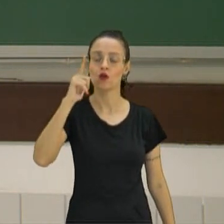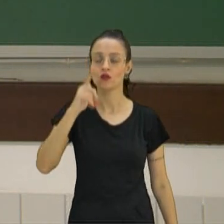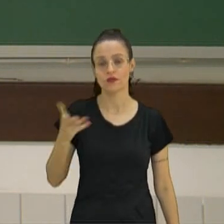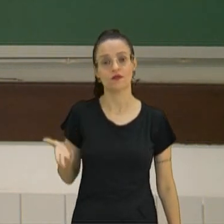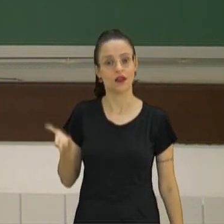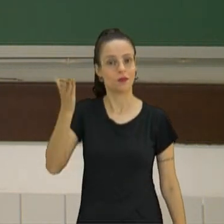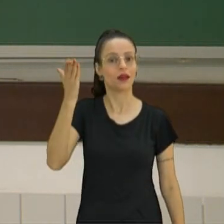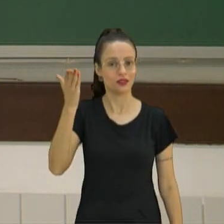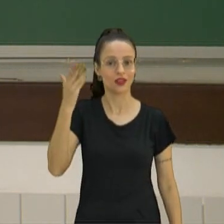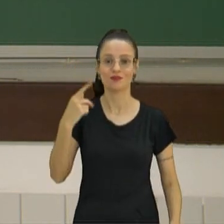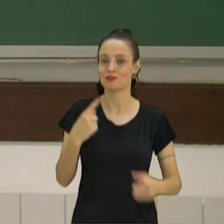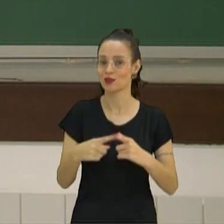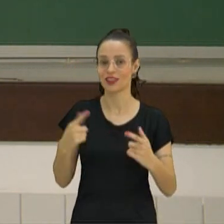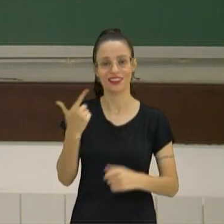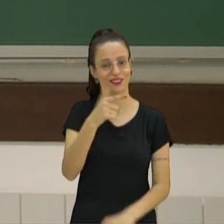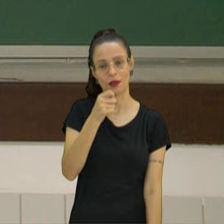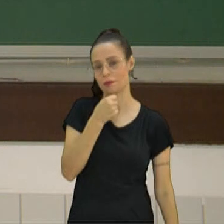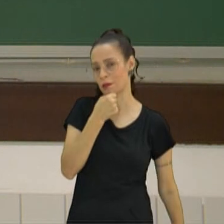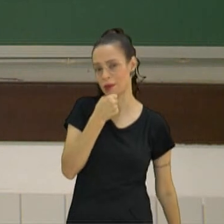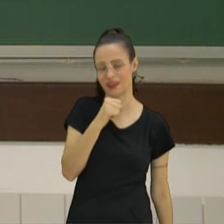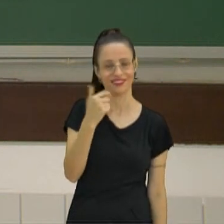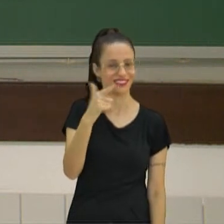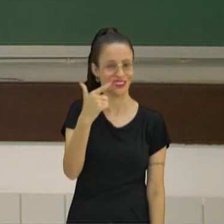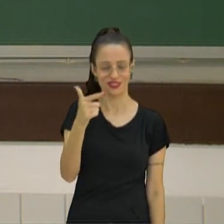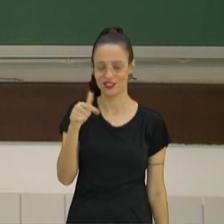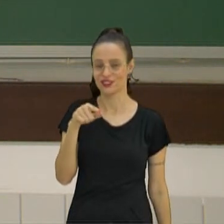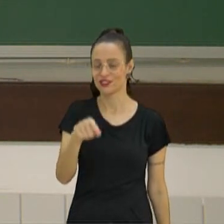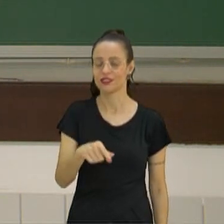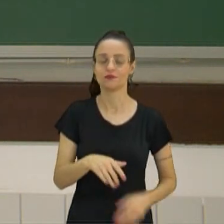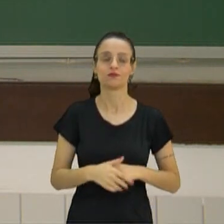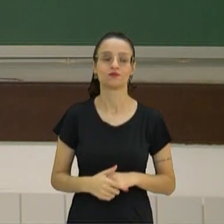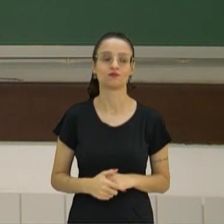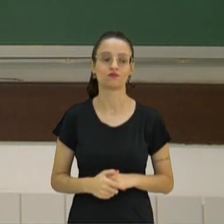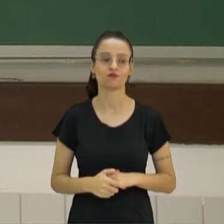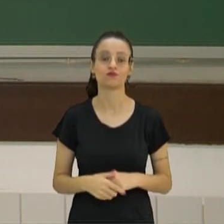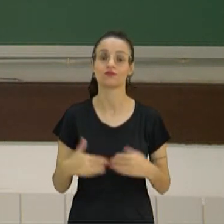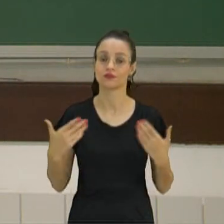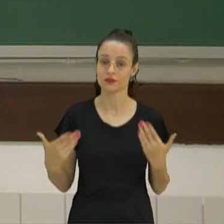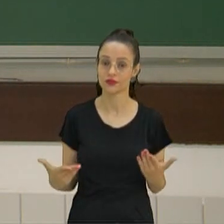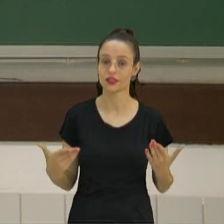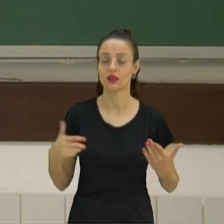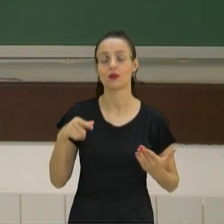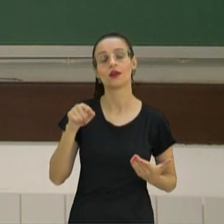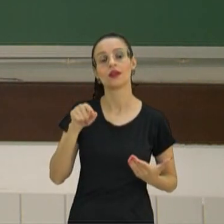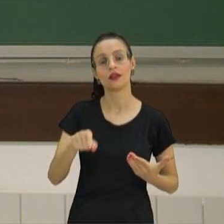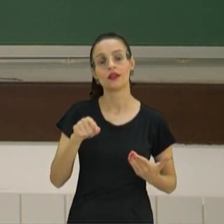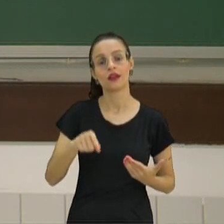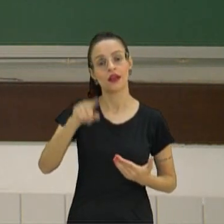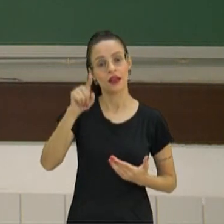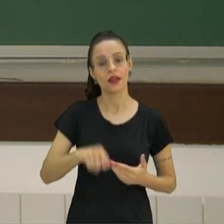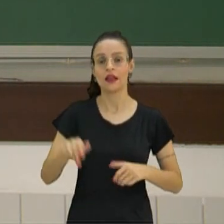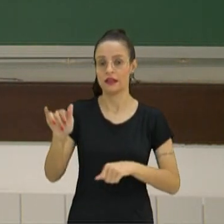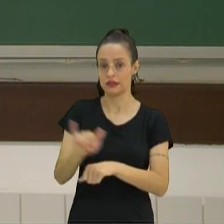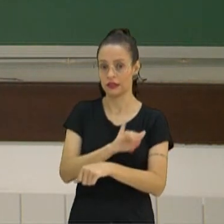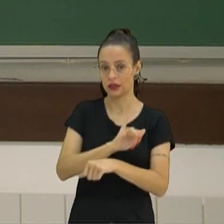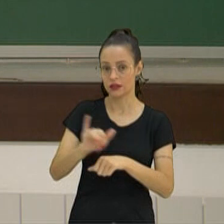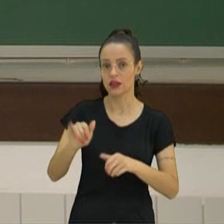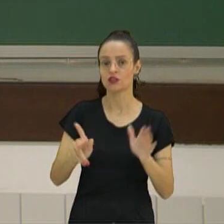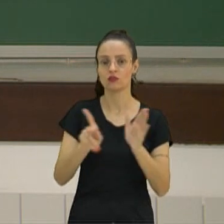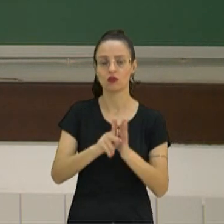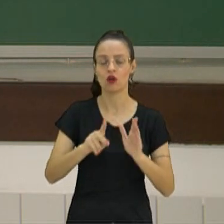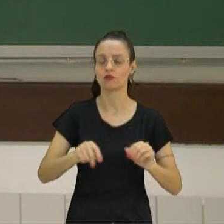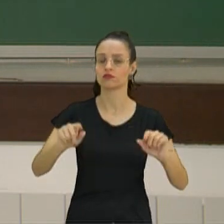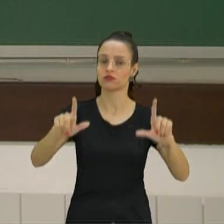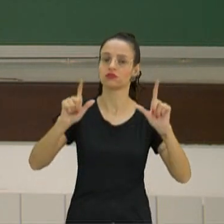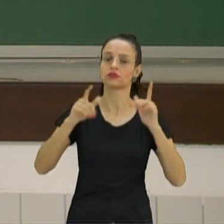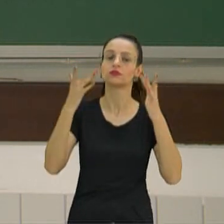pouquinho mais alto, porque não tinha microfone, né? Naquele espaço ali aberto. Então, elas eram um recurso cênico que